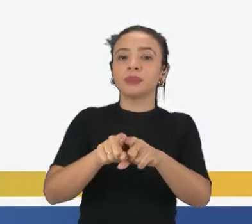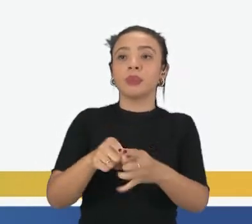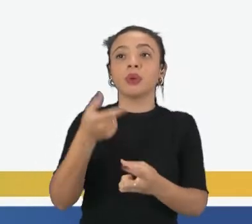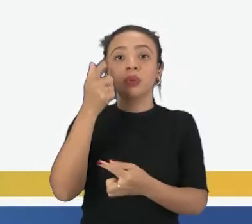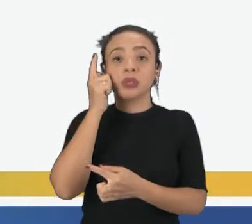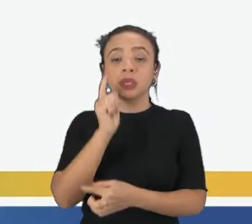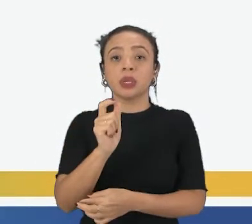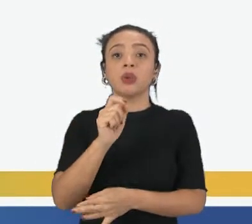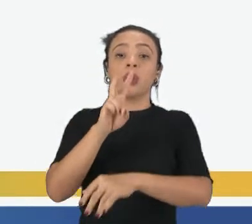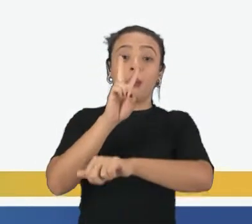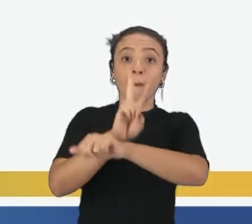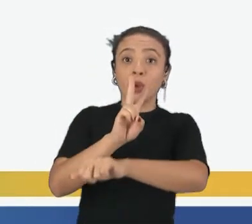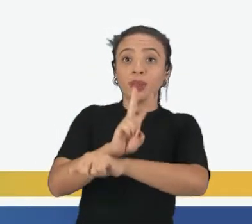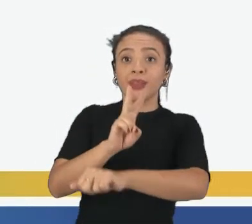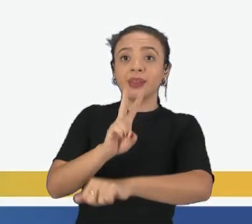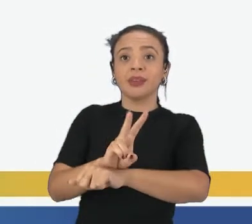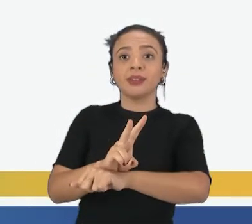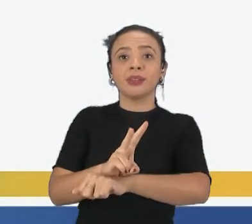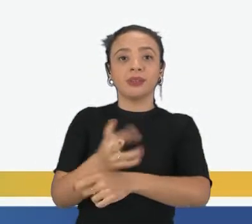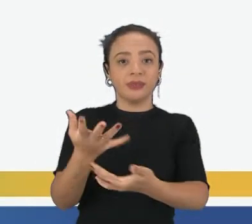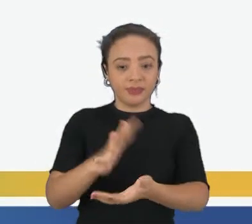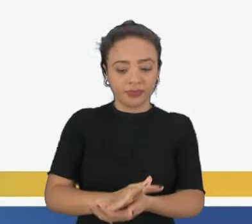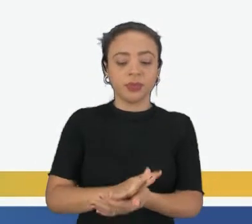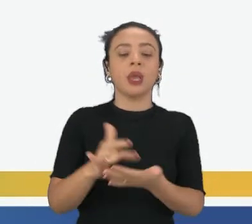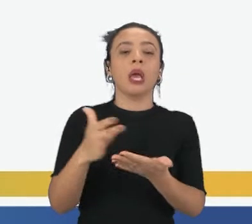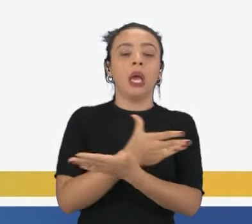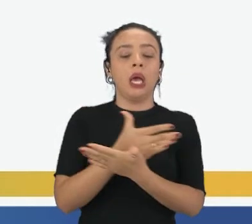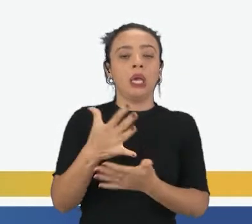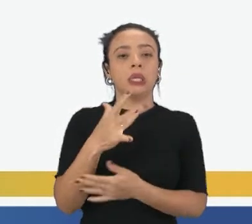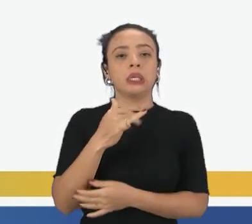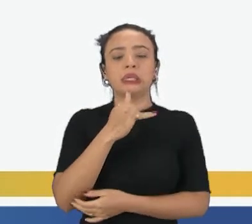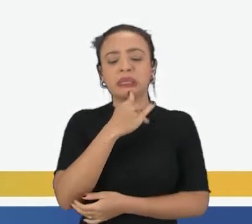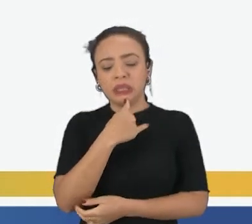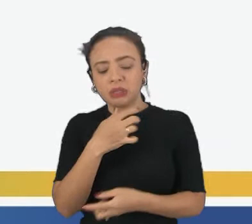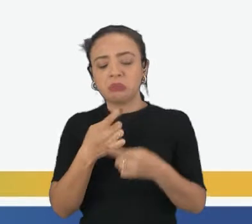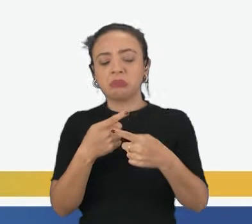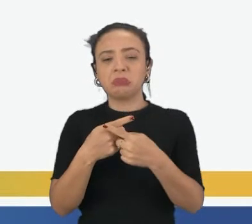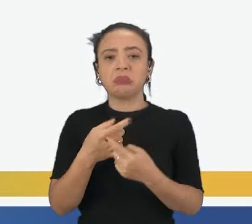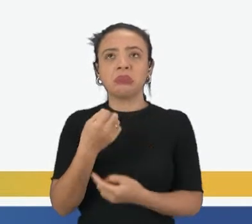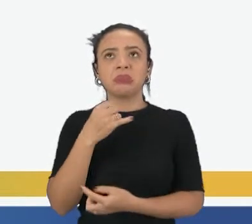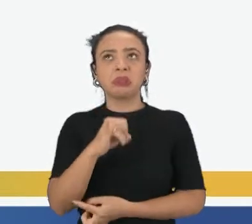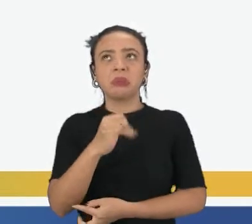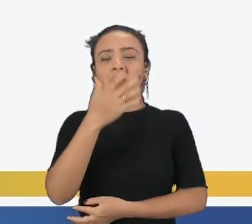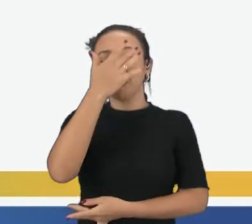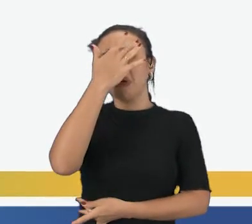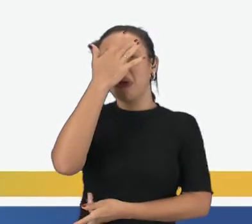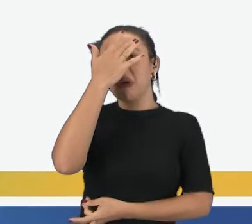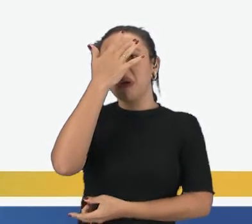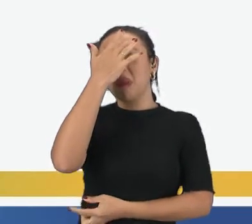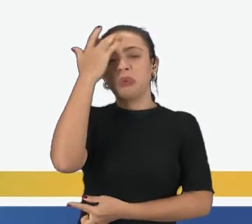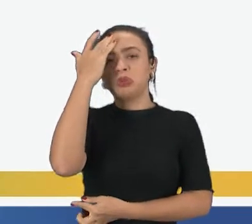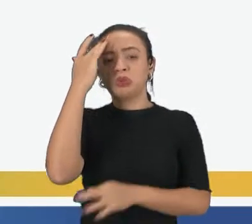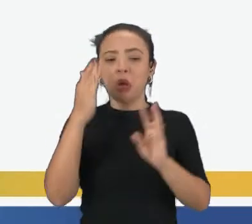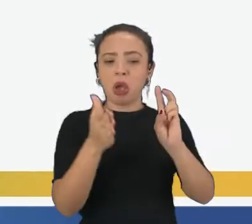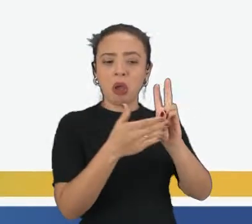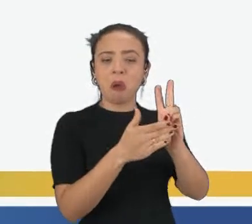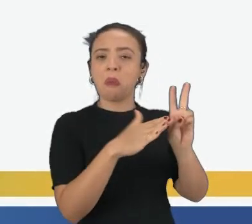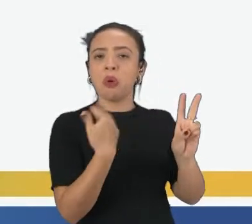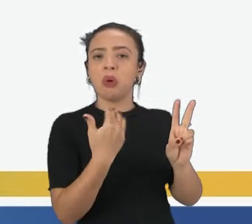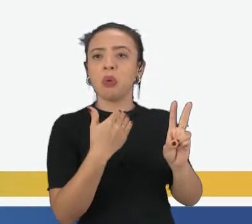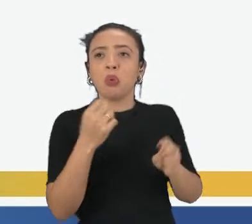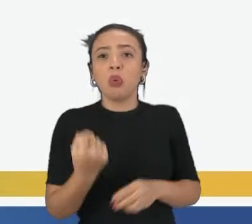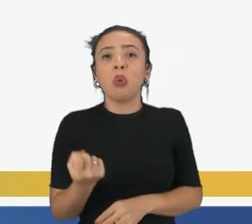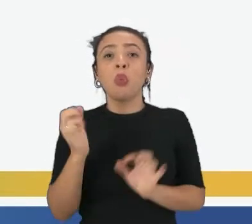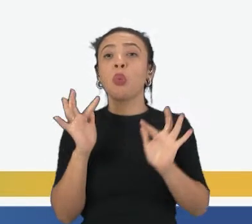preservá-las de maneira mais segura a gente às vezes fica triste quando a gente cobra por exemplo de morrer um indígena que é o último a